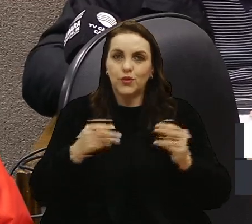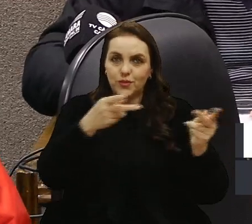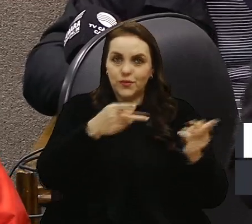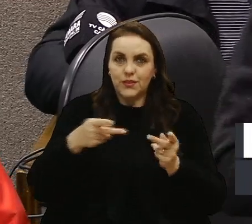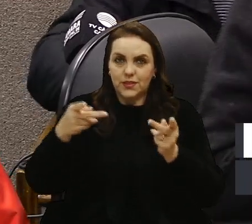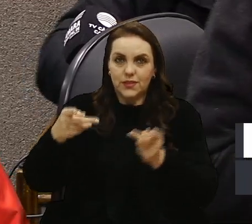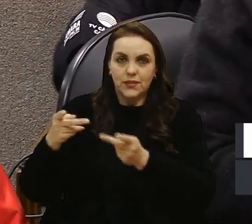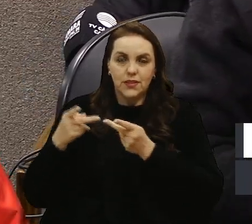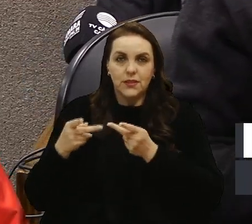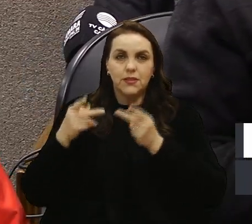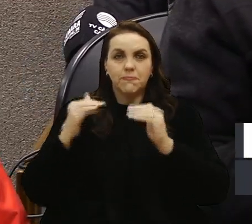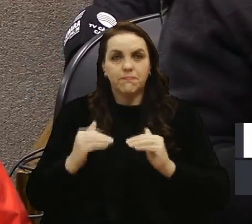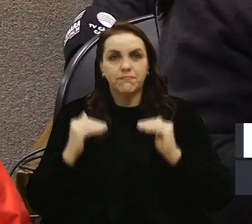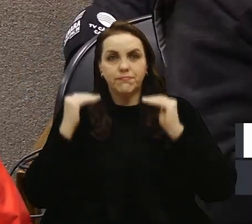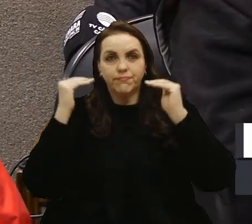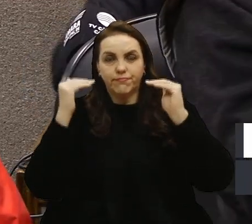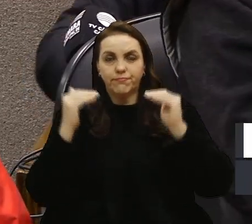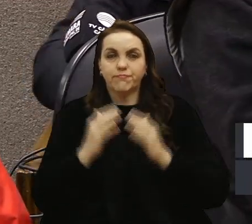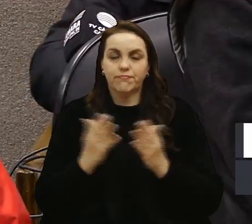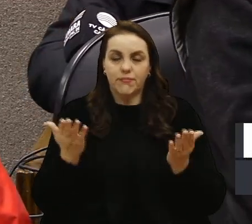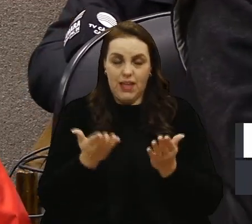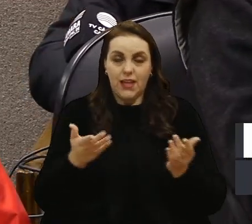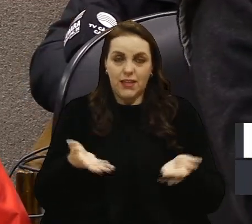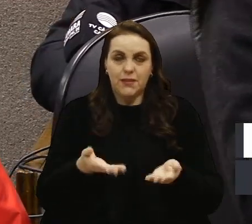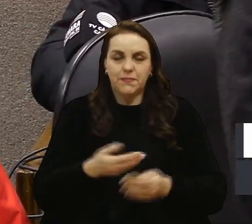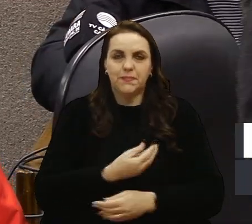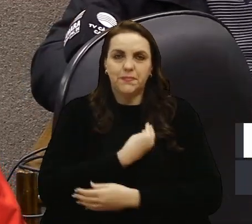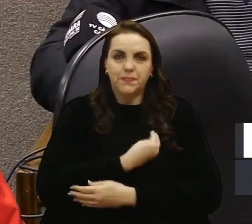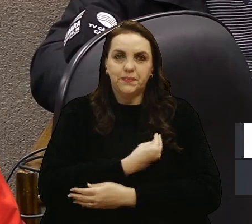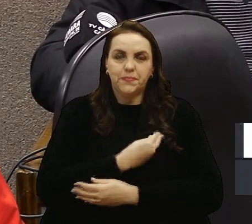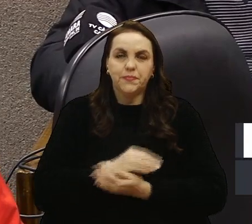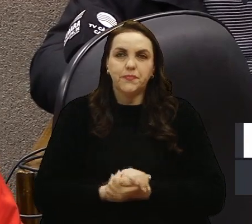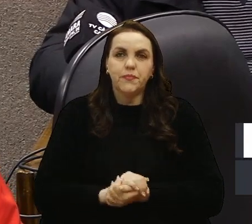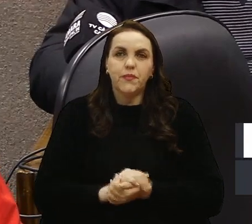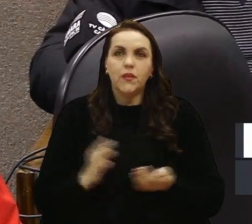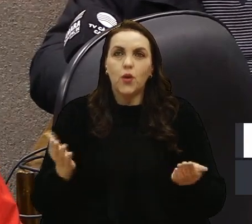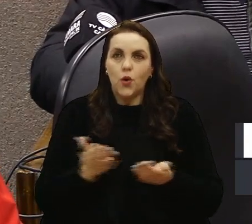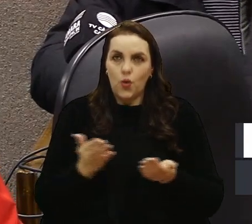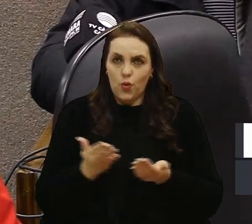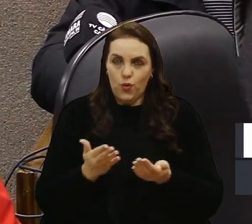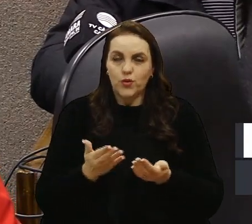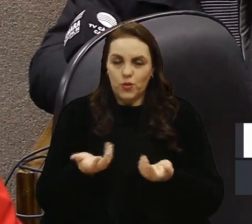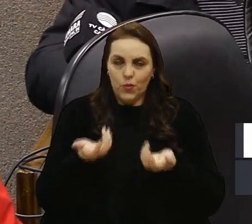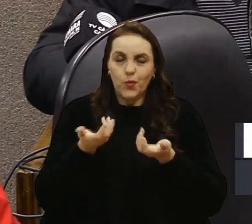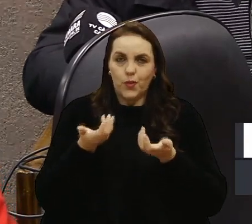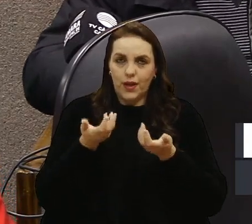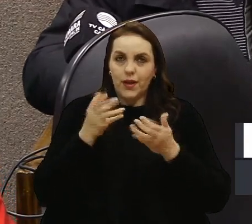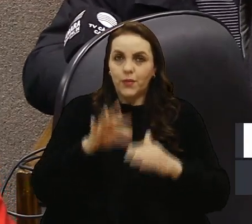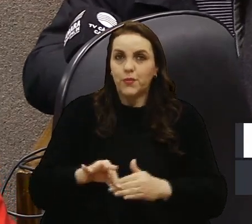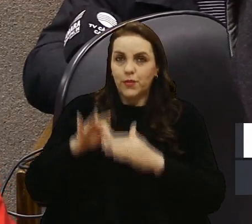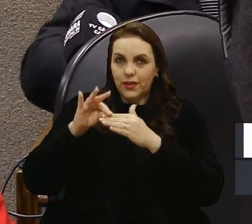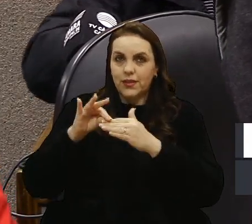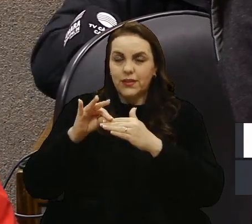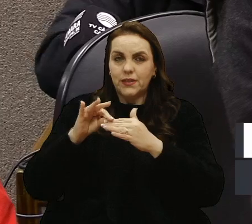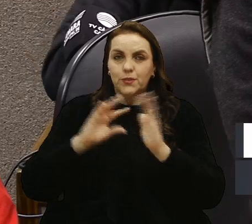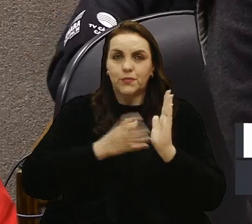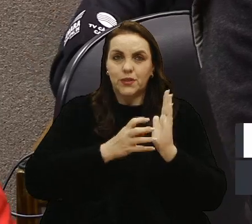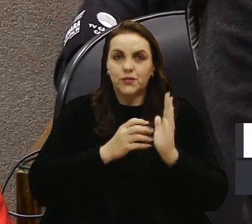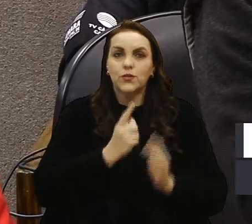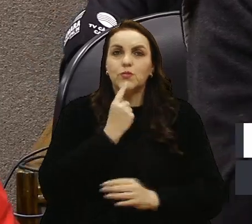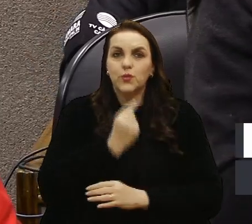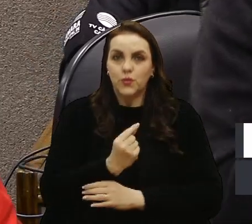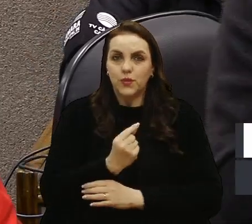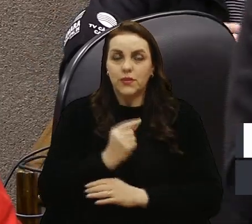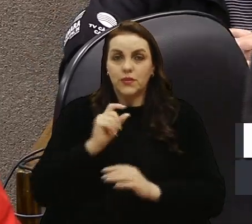visitantes ilustres aqui presentes. Hoje eu quero fazer, meu líder de bancada, João Ex, uma homenagem da bancada